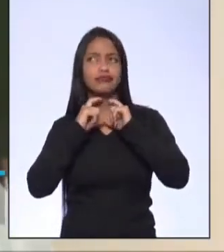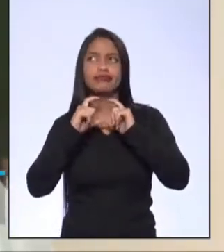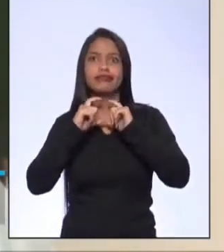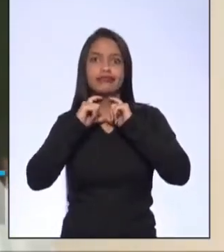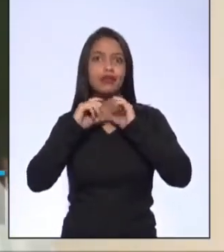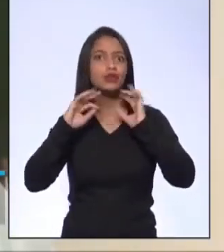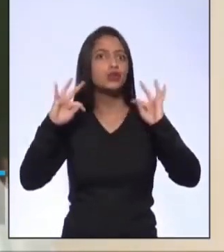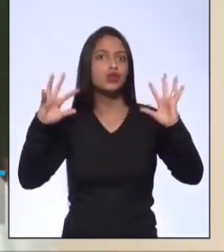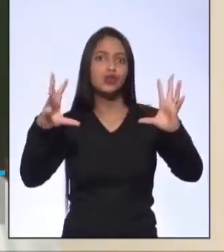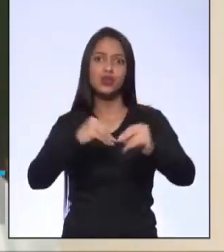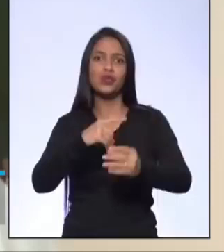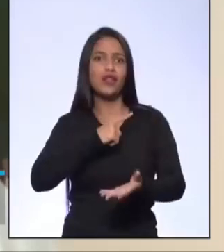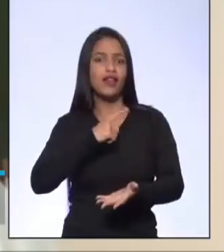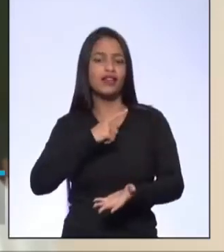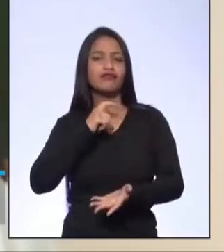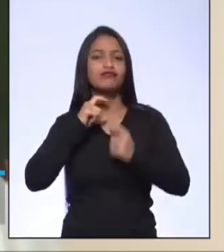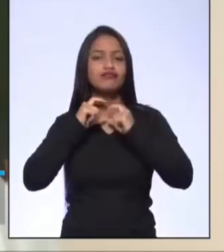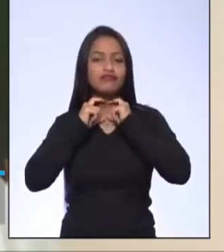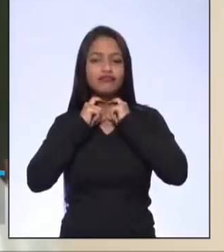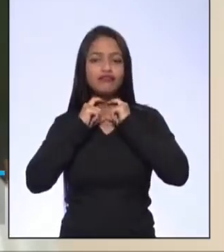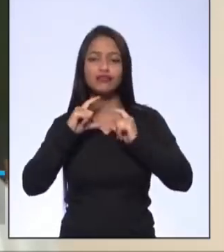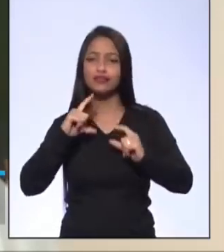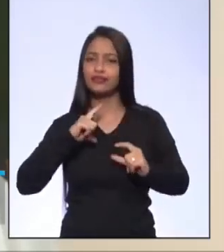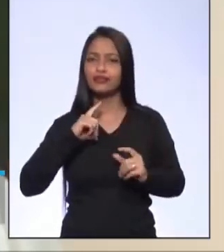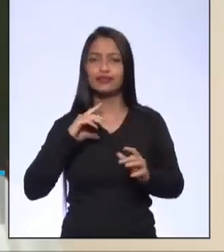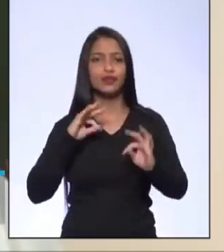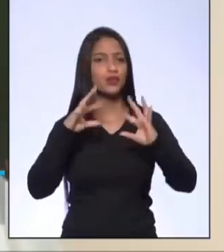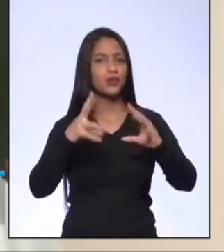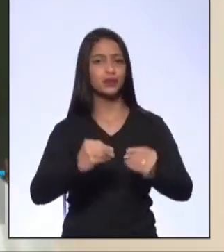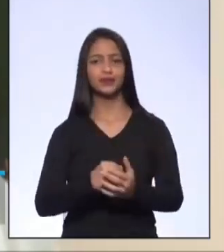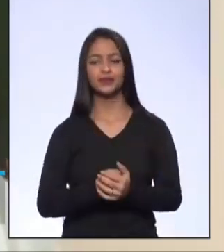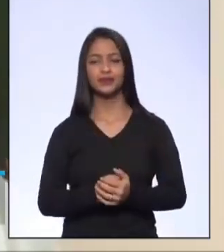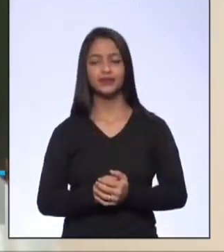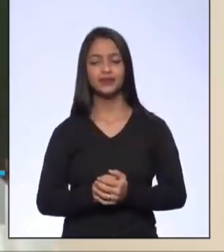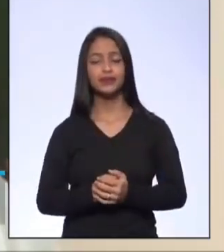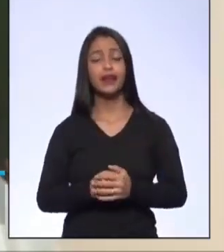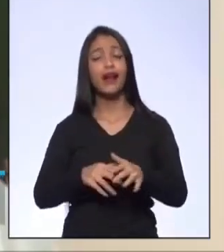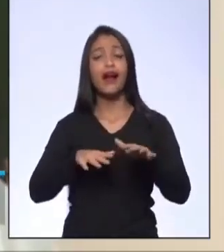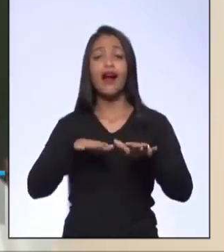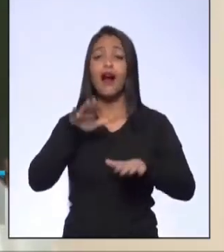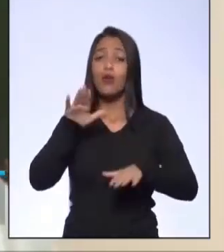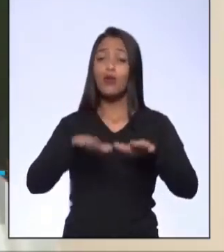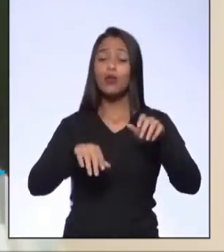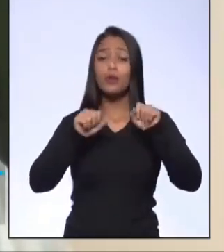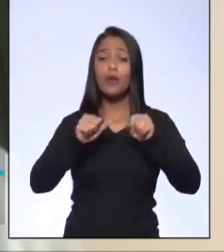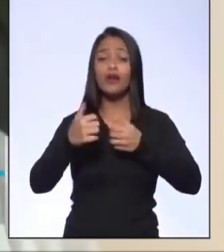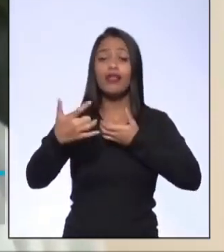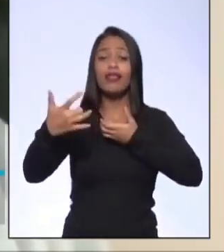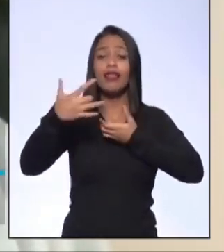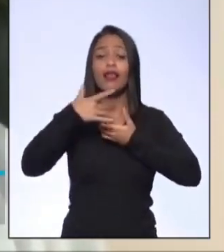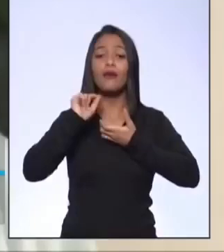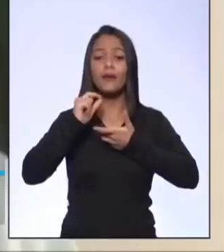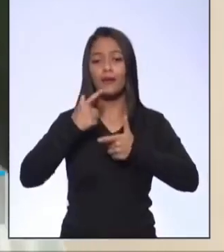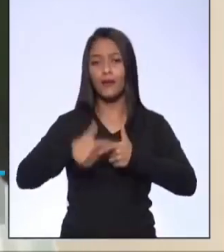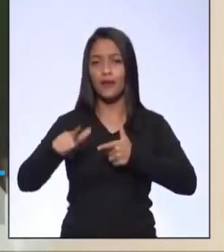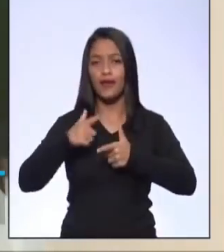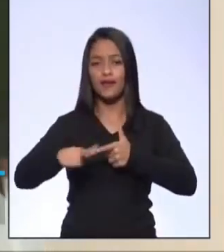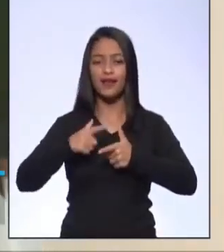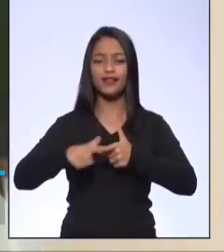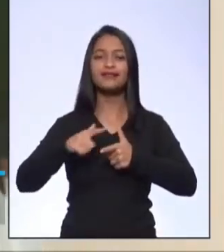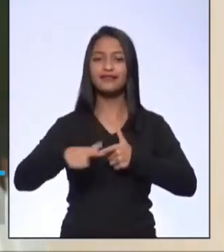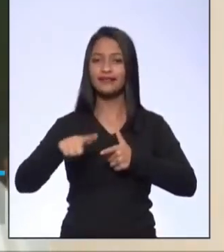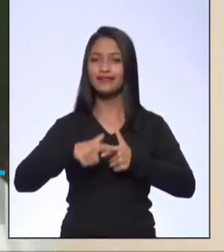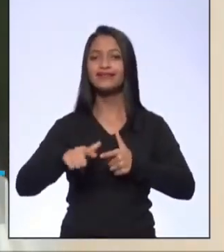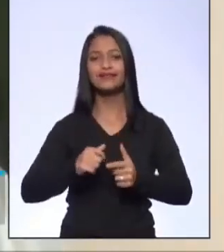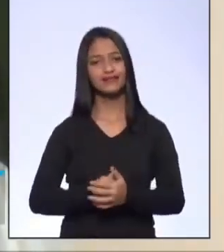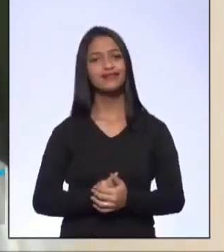mundo tem. Você tem, todo mundo tem tireoide. Algumas pessoas podem ter problema na tireoide,